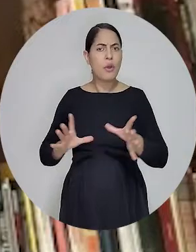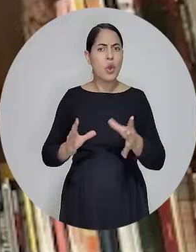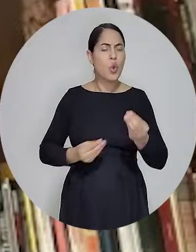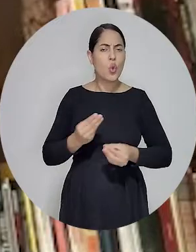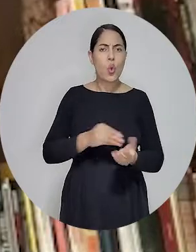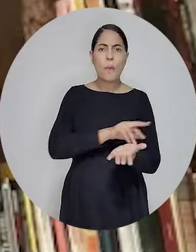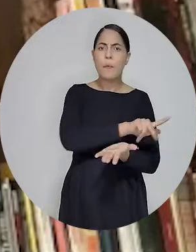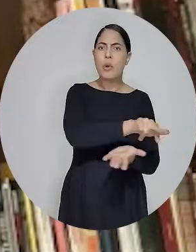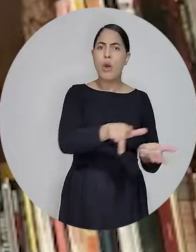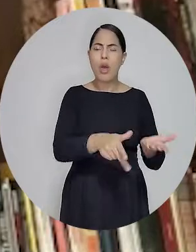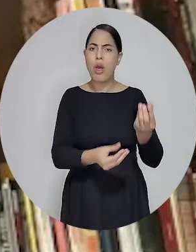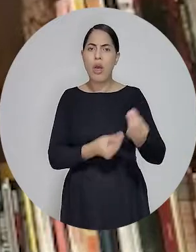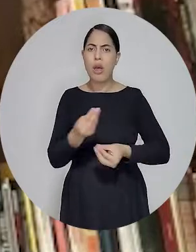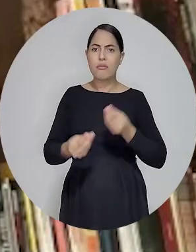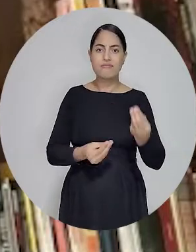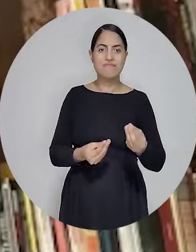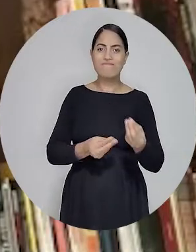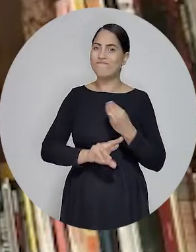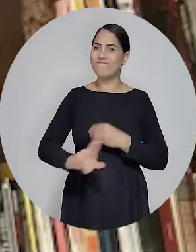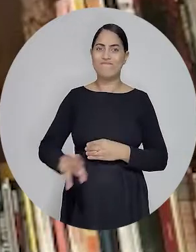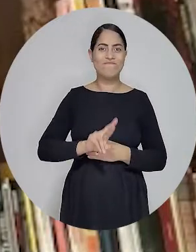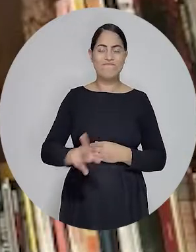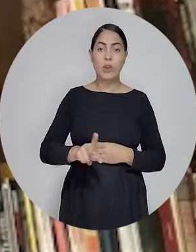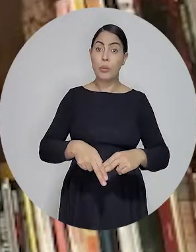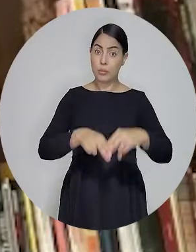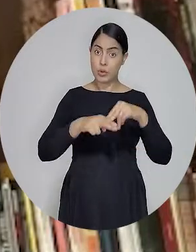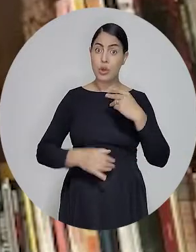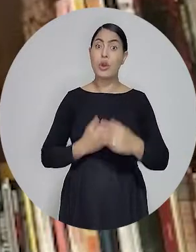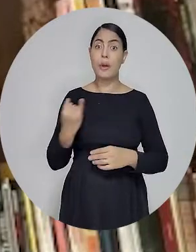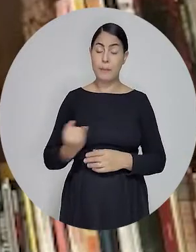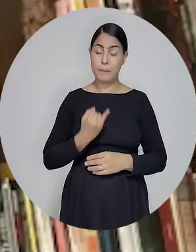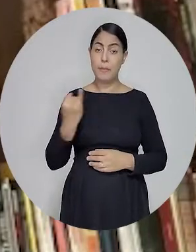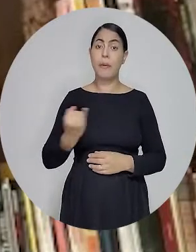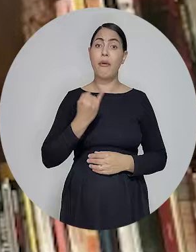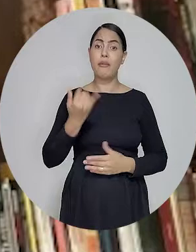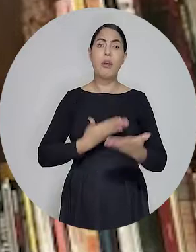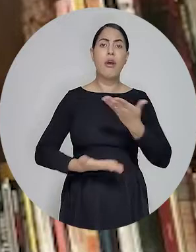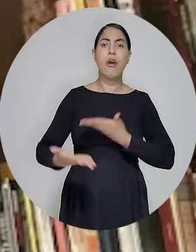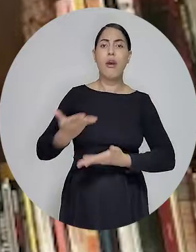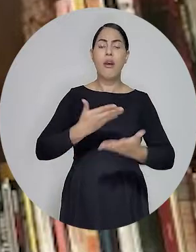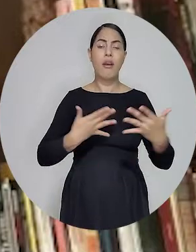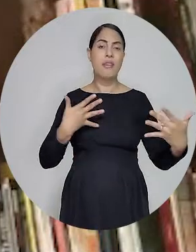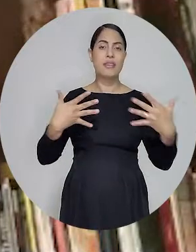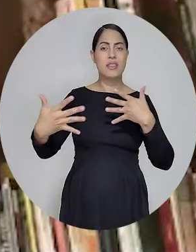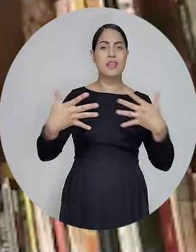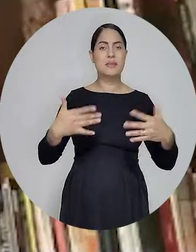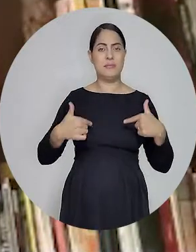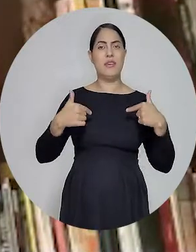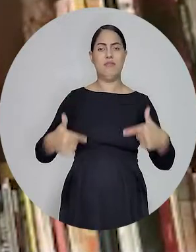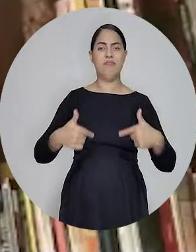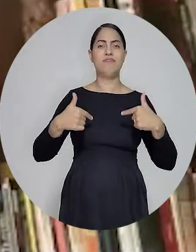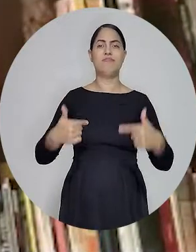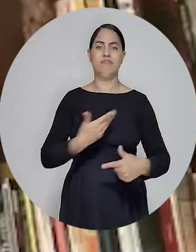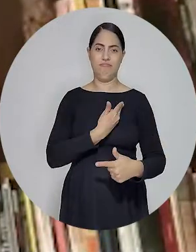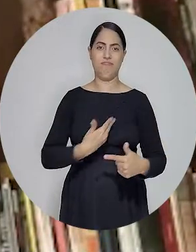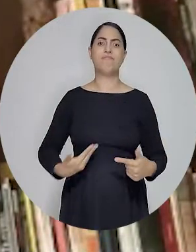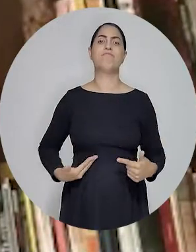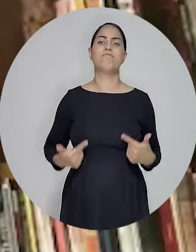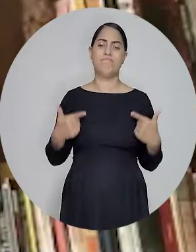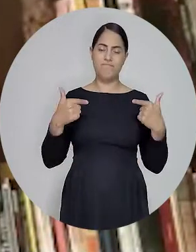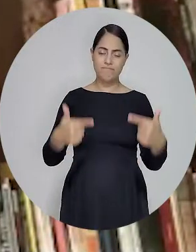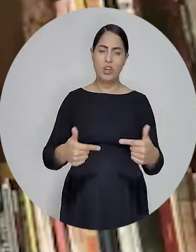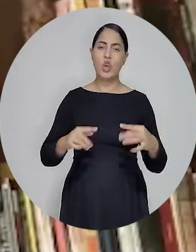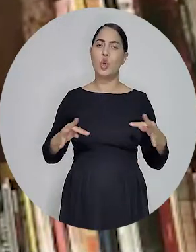sem a liberdade de expressar pensamentos, sem a liberdade de informar que é um corolário da transparência da